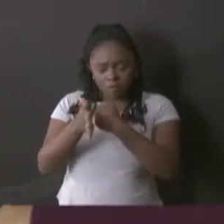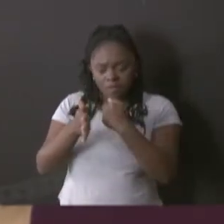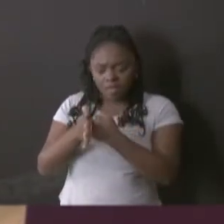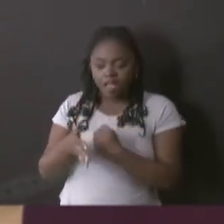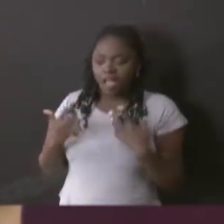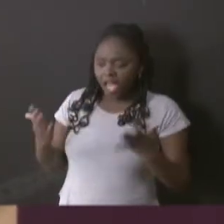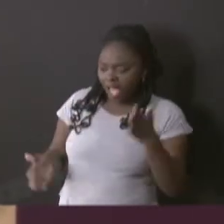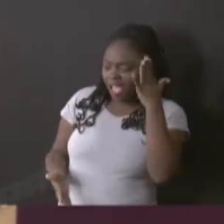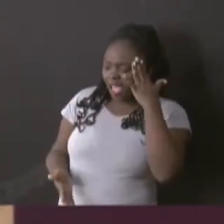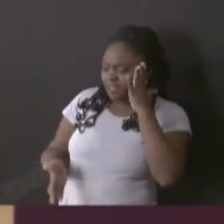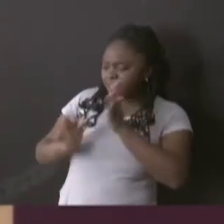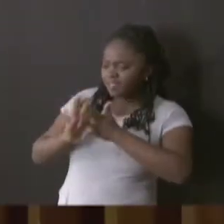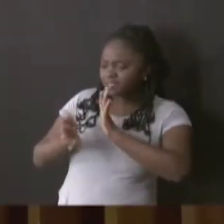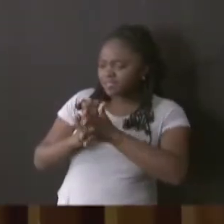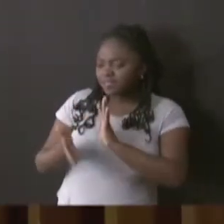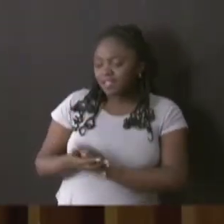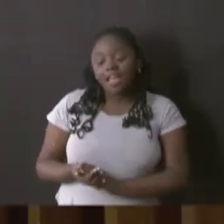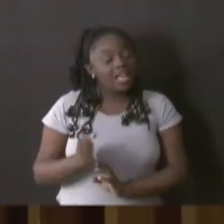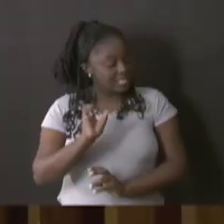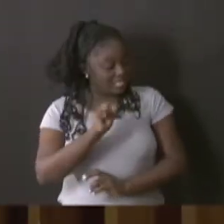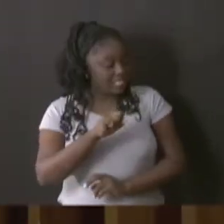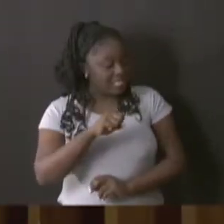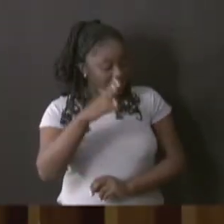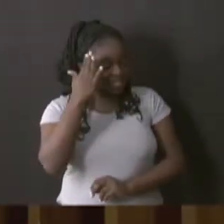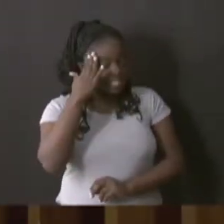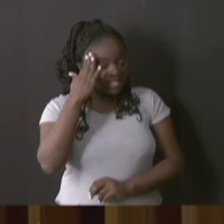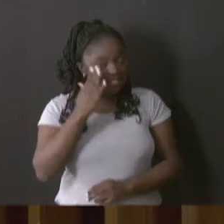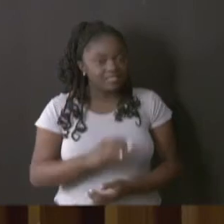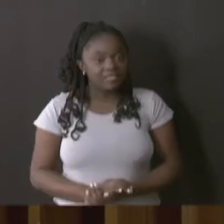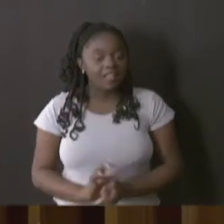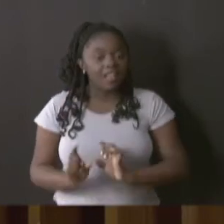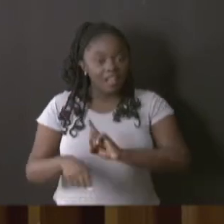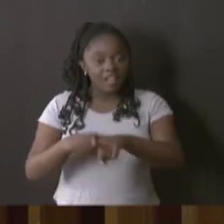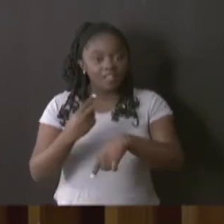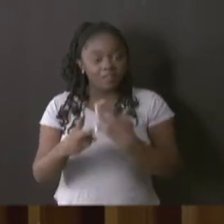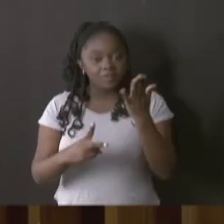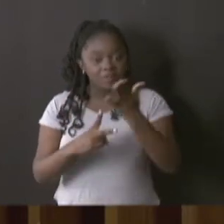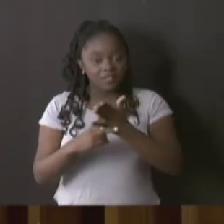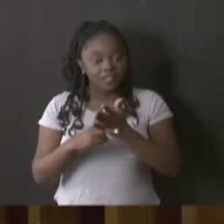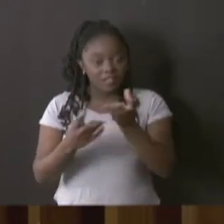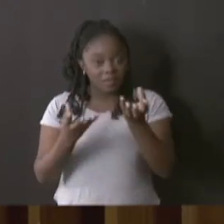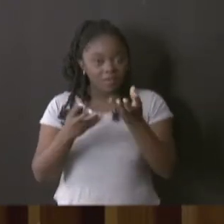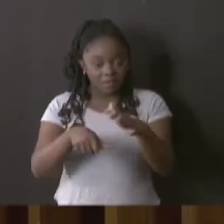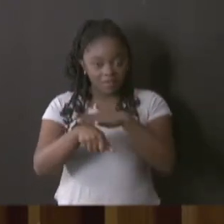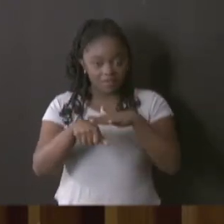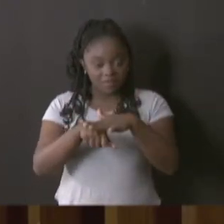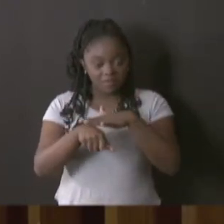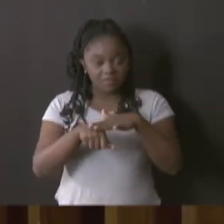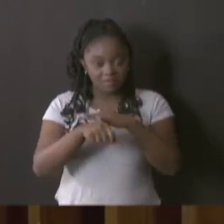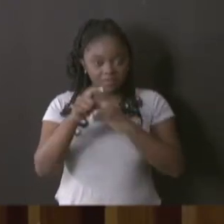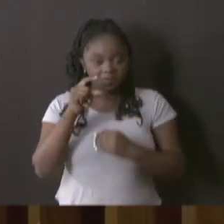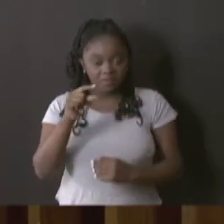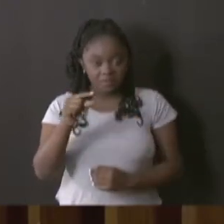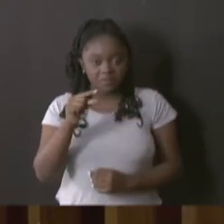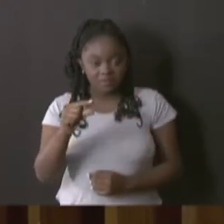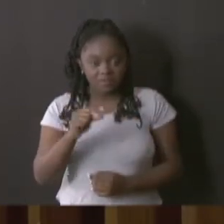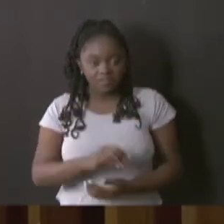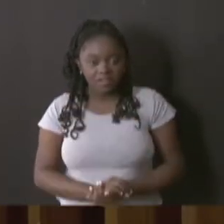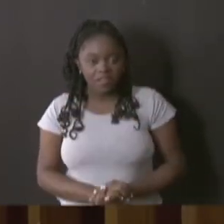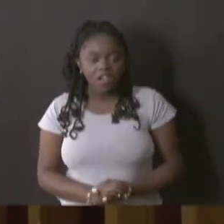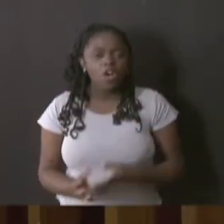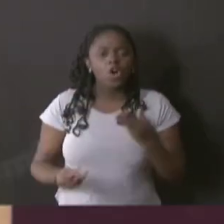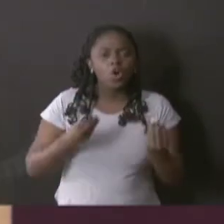Sei. Eu quero, depois do intervalo, Tatiana, conversar um pouquinho sobre... tradução